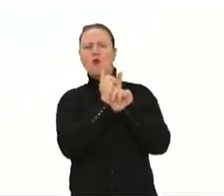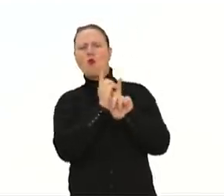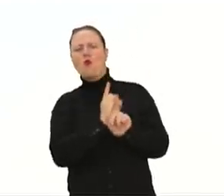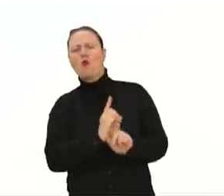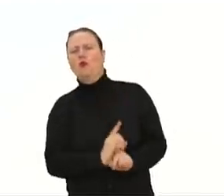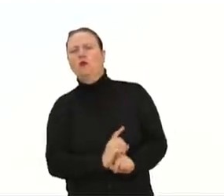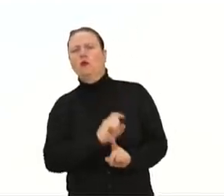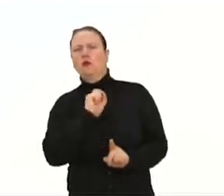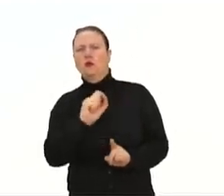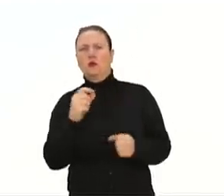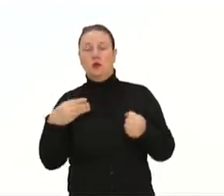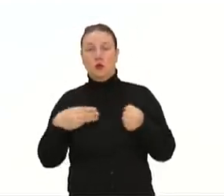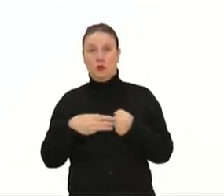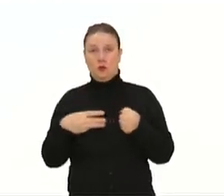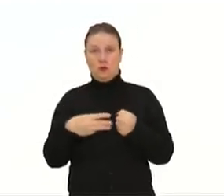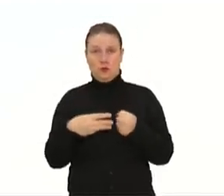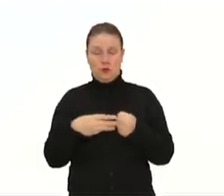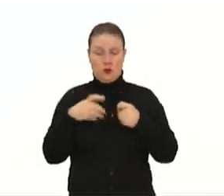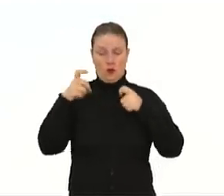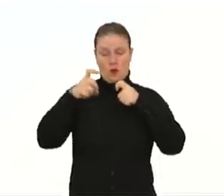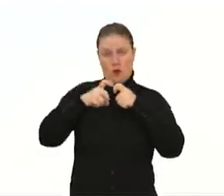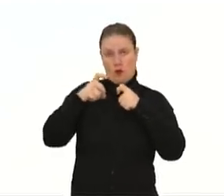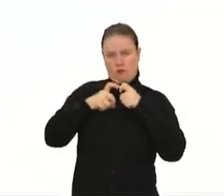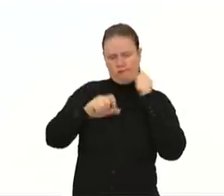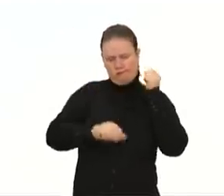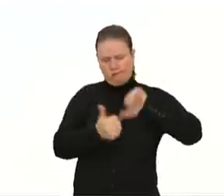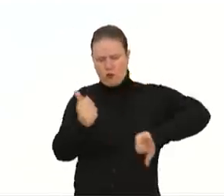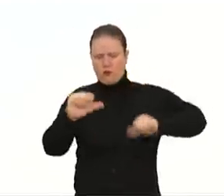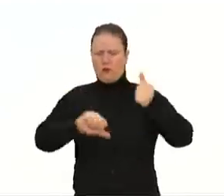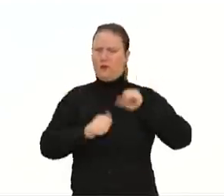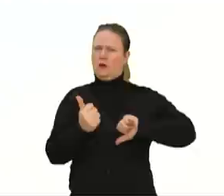E quais são as células que o médico vai conseguir avaliar?